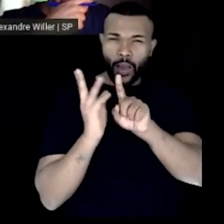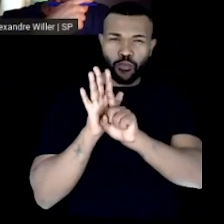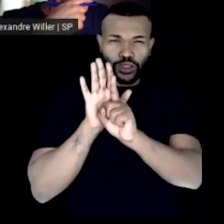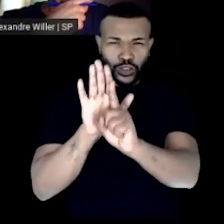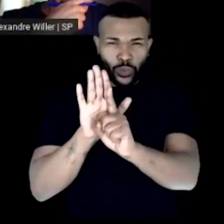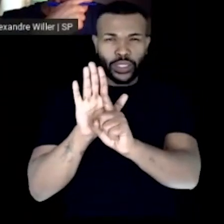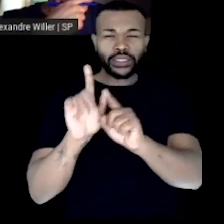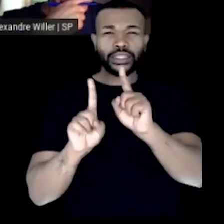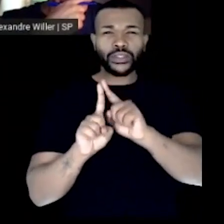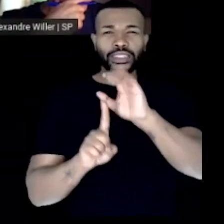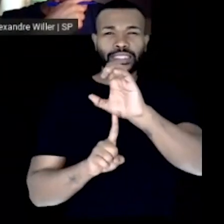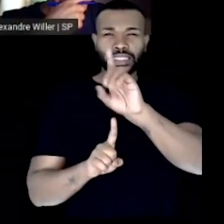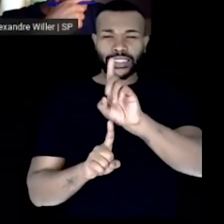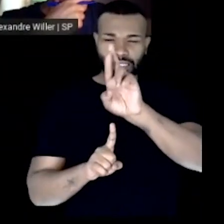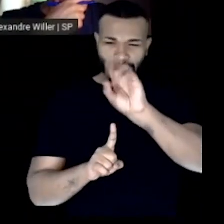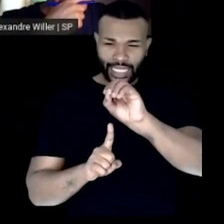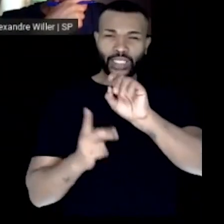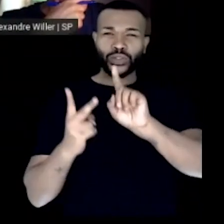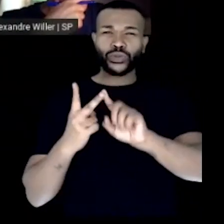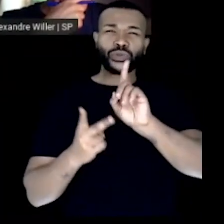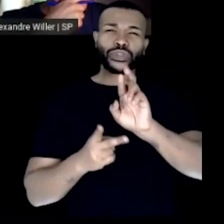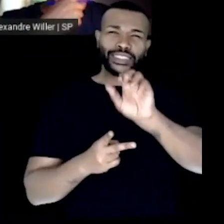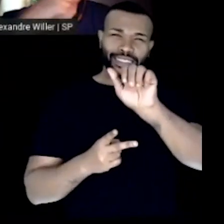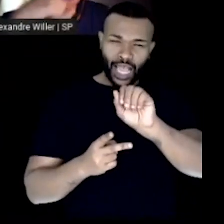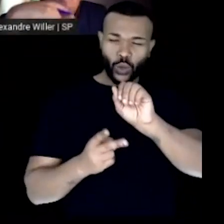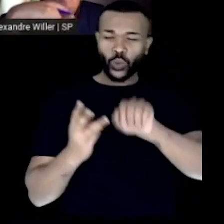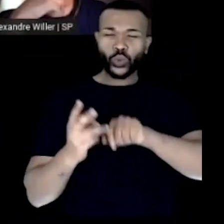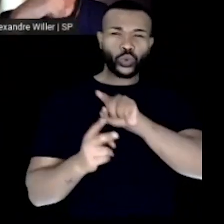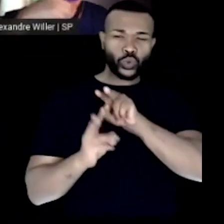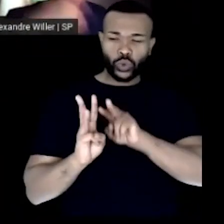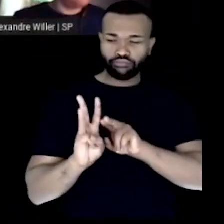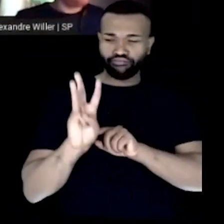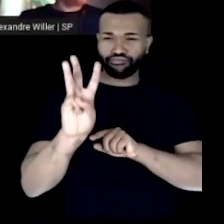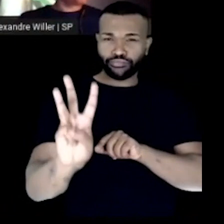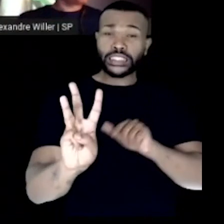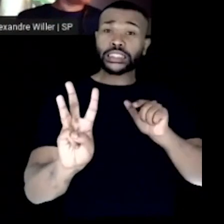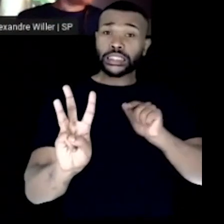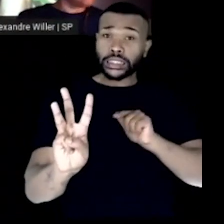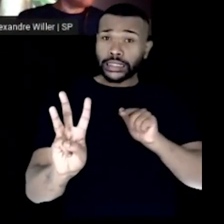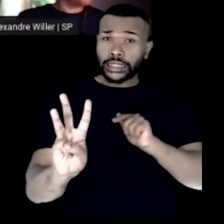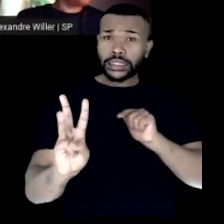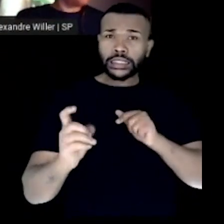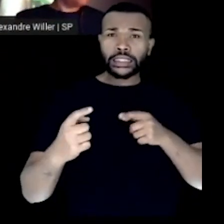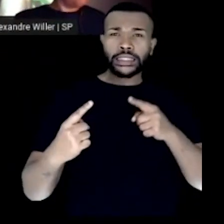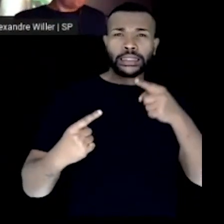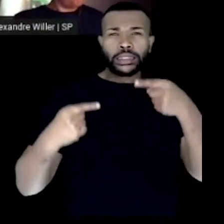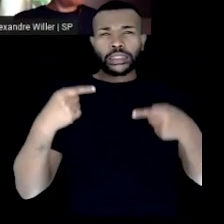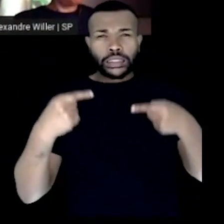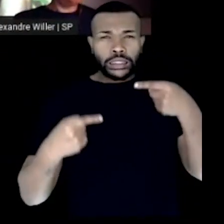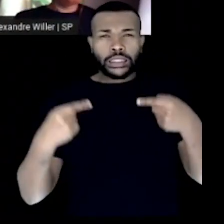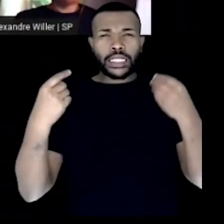nosso protagonista sem o nome, Cedro e Aldrago, que são as outras duas figuras que estão ali acompanhando eles, existe uma